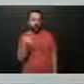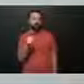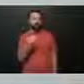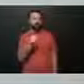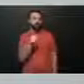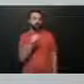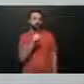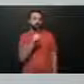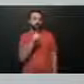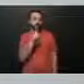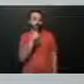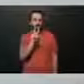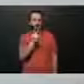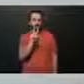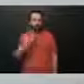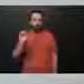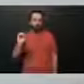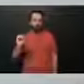18,